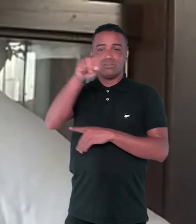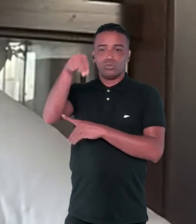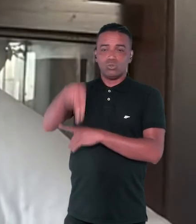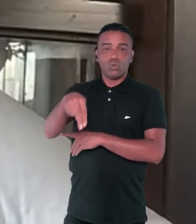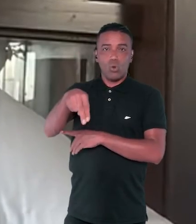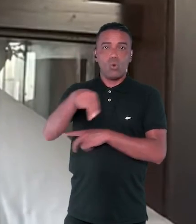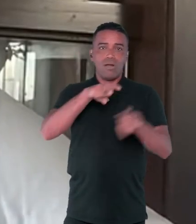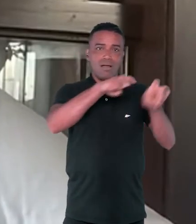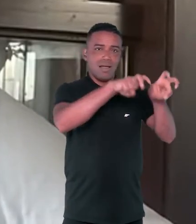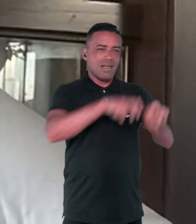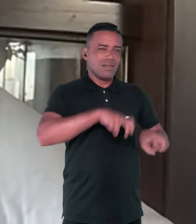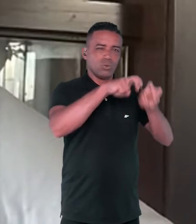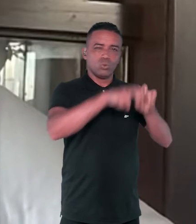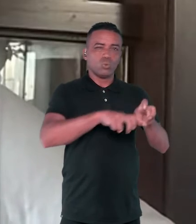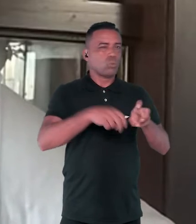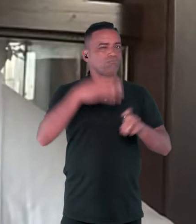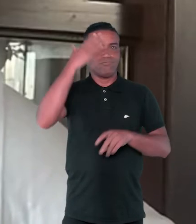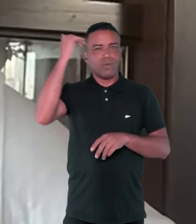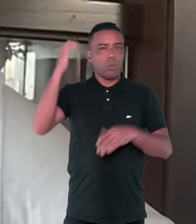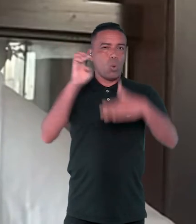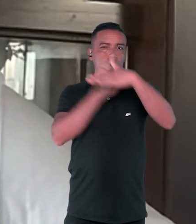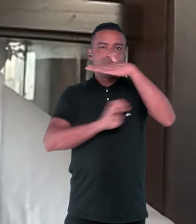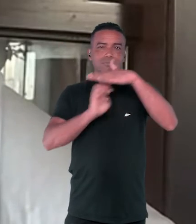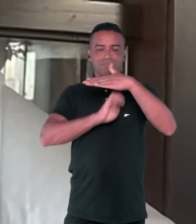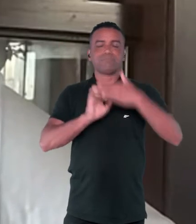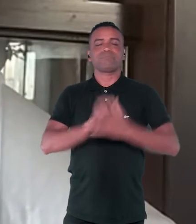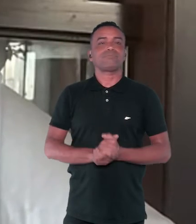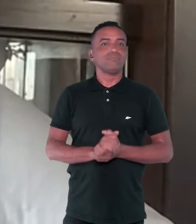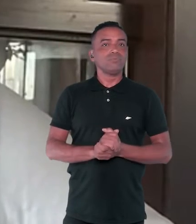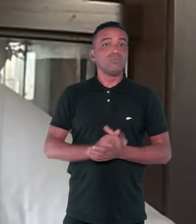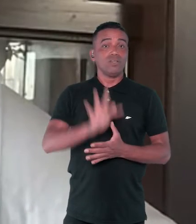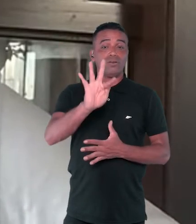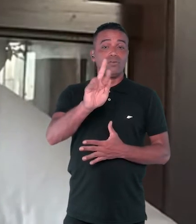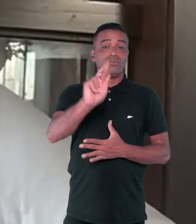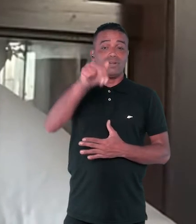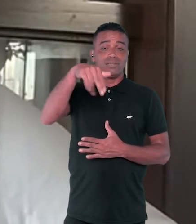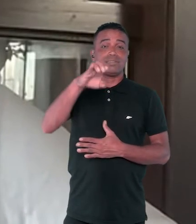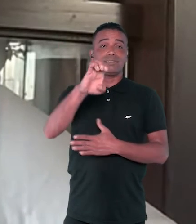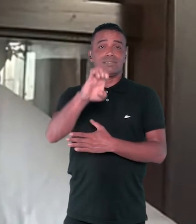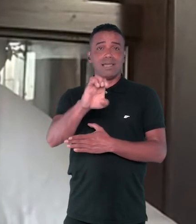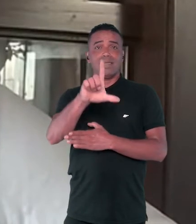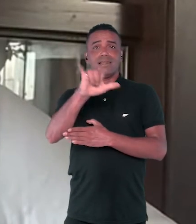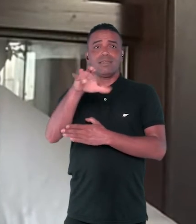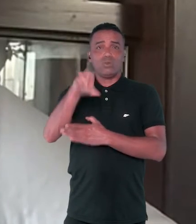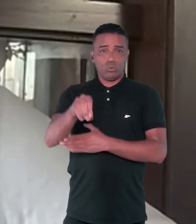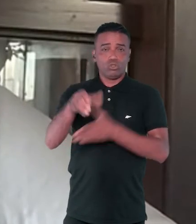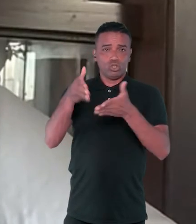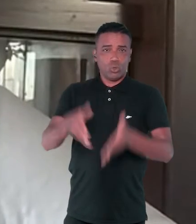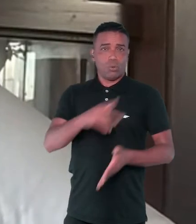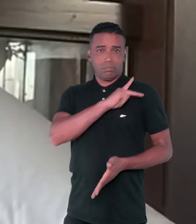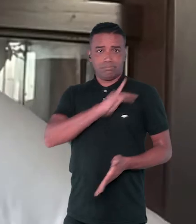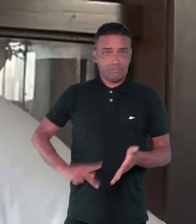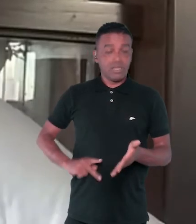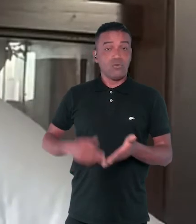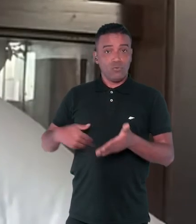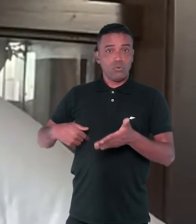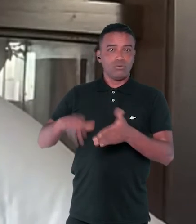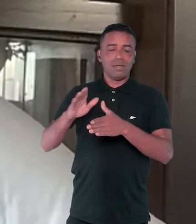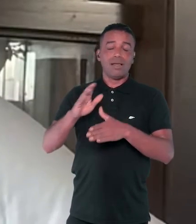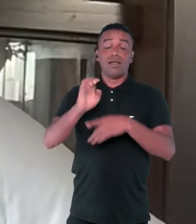agricultura, do agronegócio desse país. E o Francelino, nós chegamos lá, o Francelino foi, eu fui na cobertura